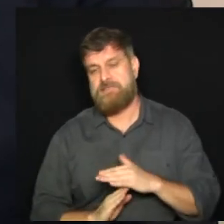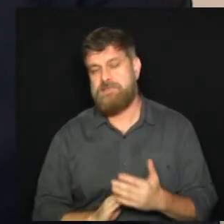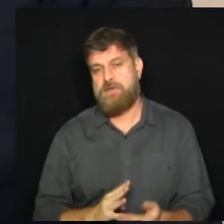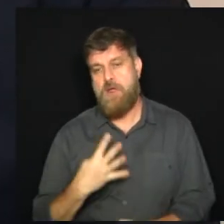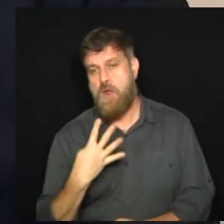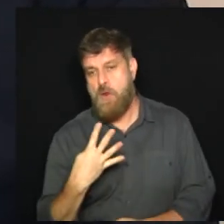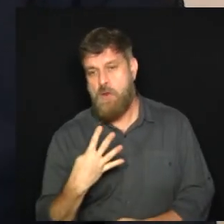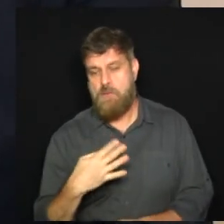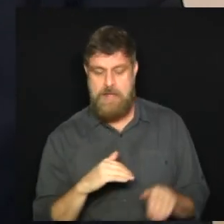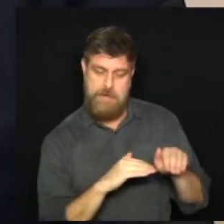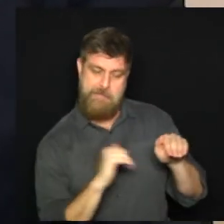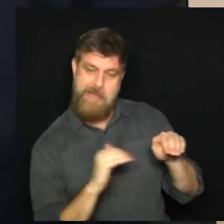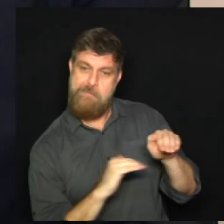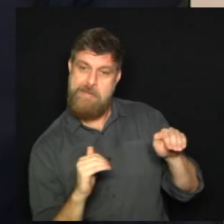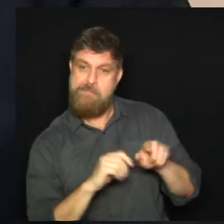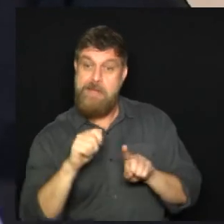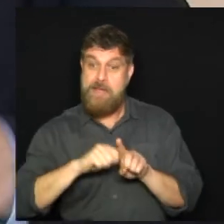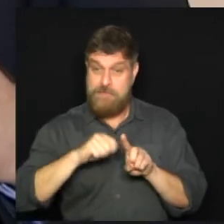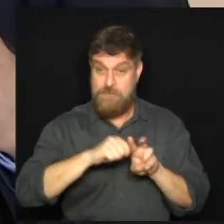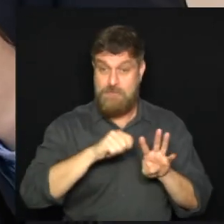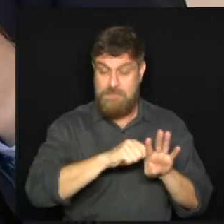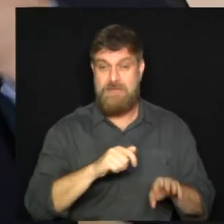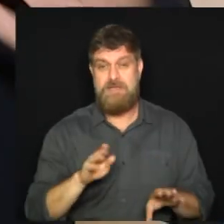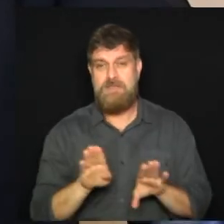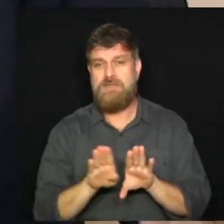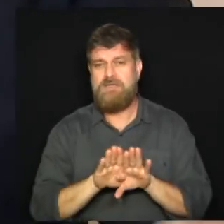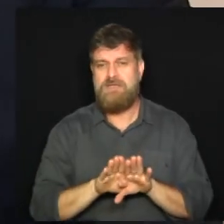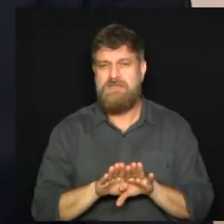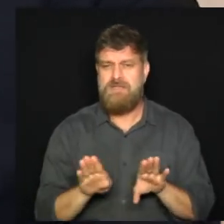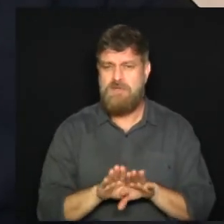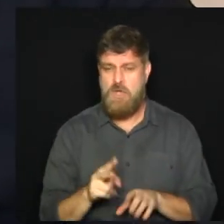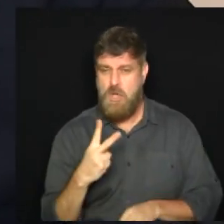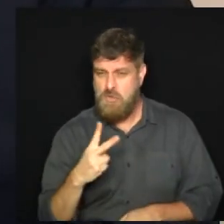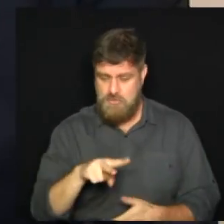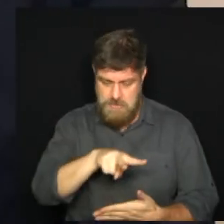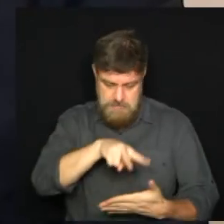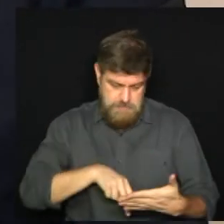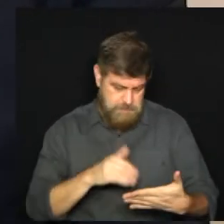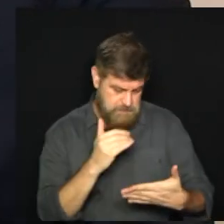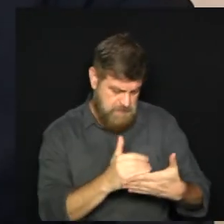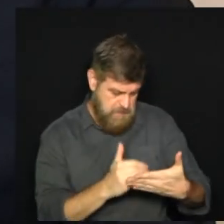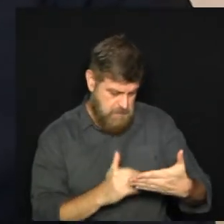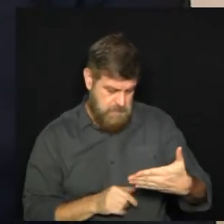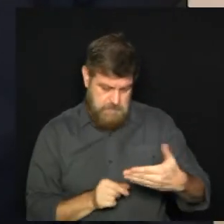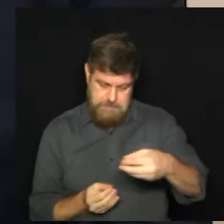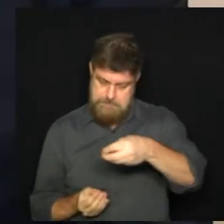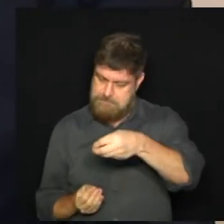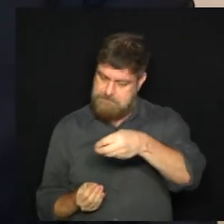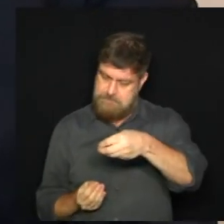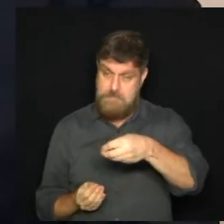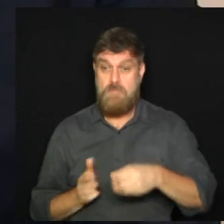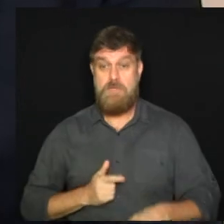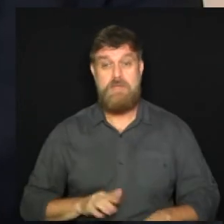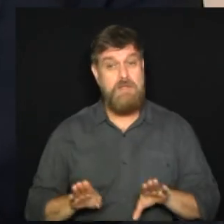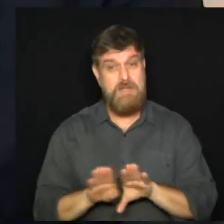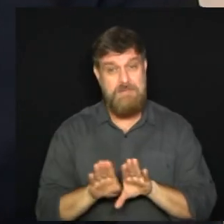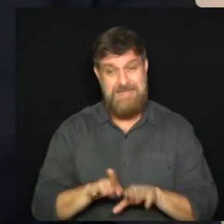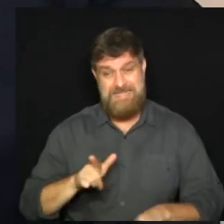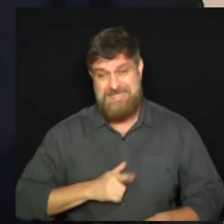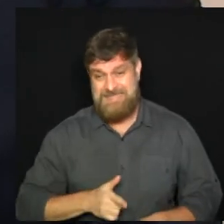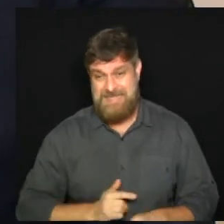cobrar taxa para esses clientes que utilizam esses serviços essenciais. Então nós estamos falando de serviços básicos, como a emissão de um cartão de